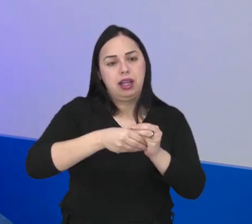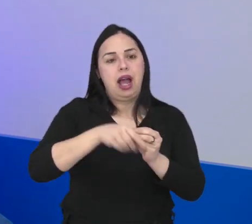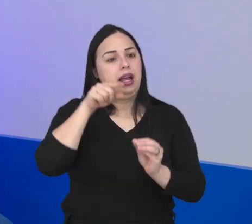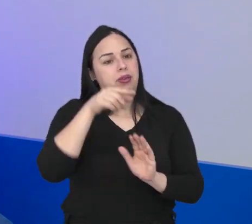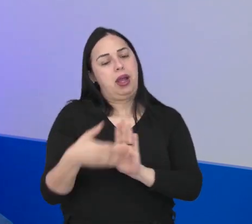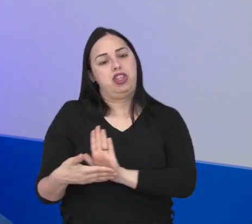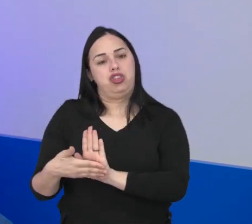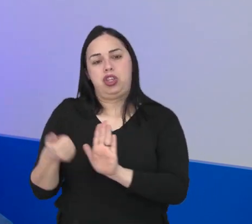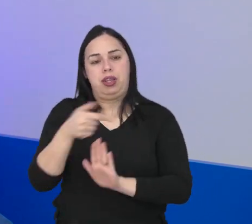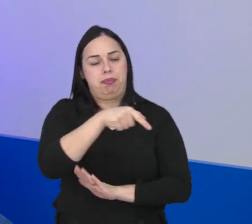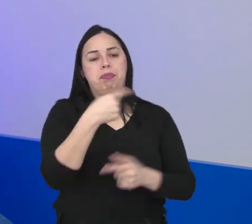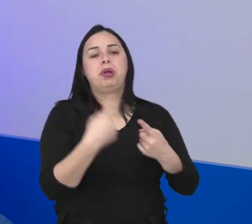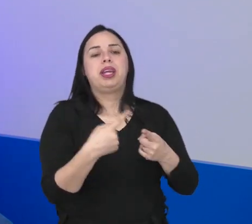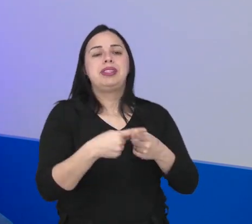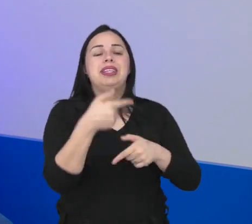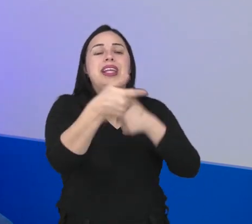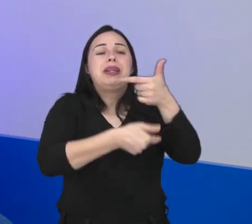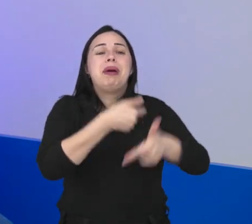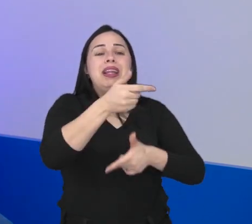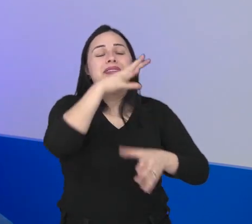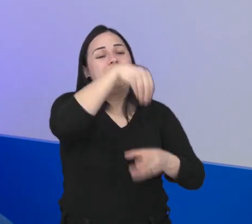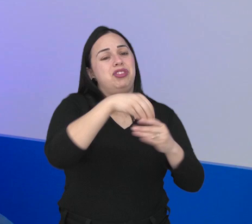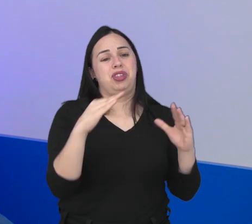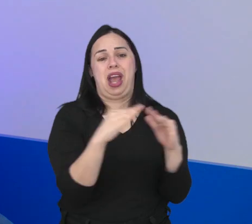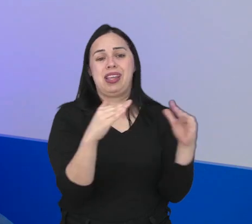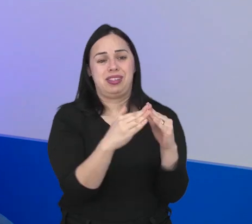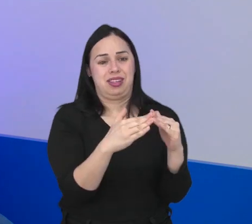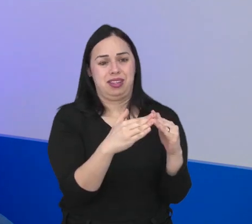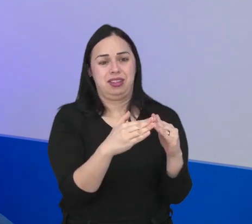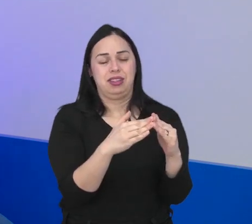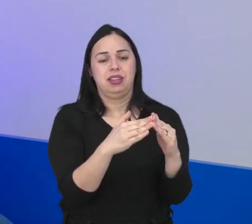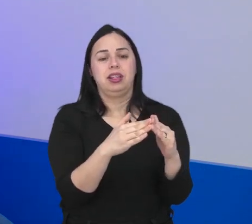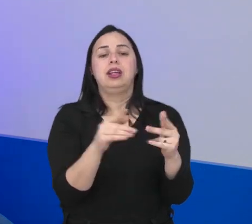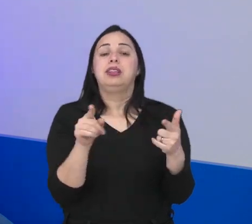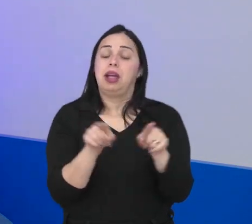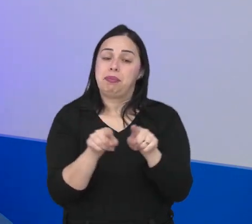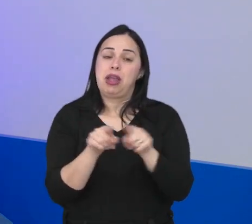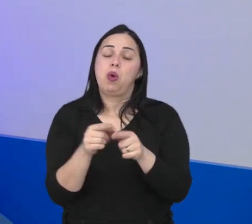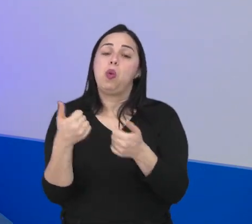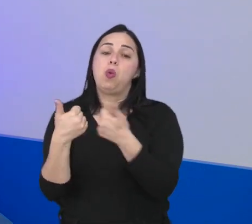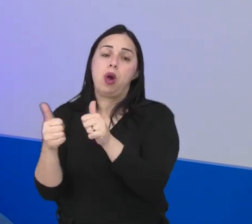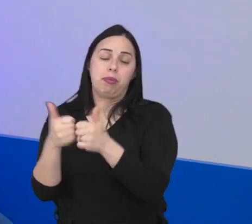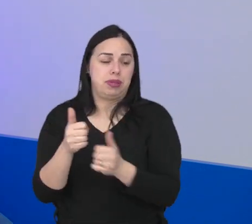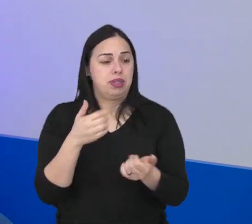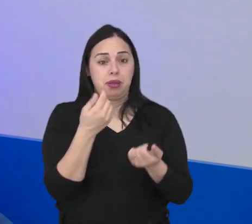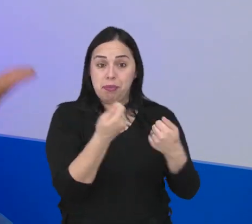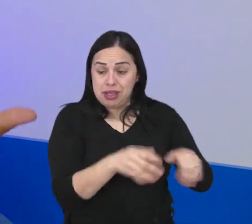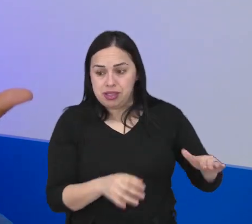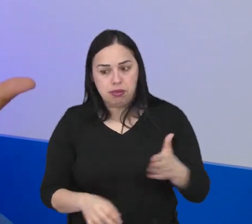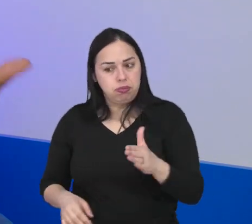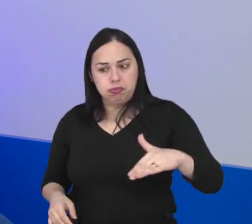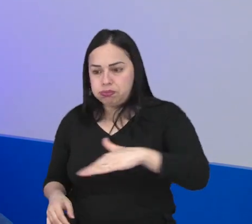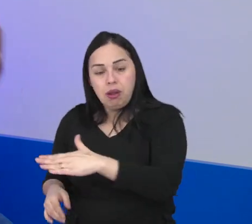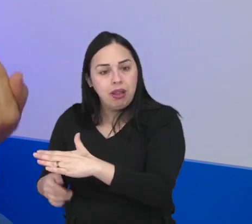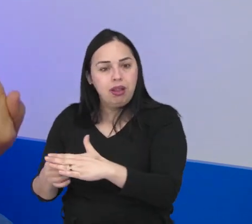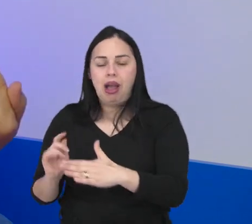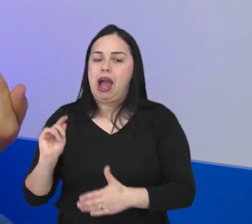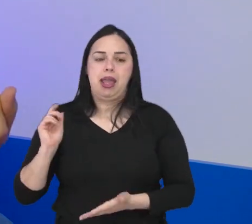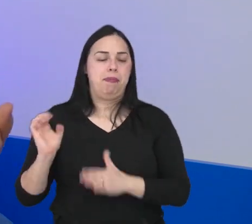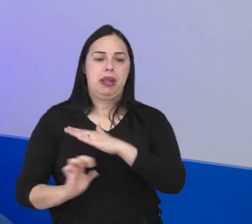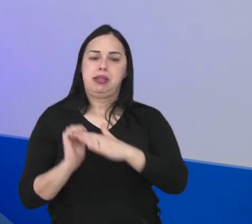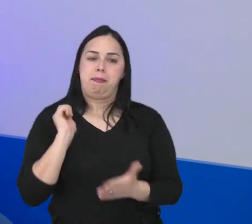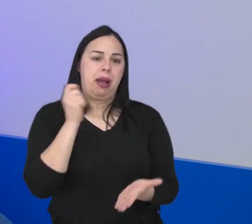receber aquele adicional porque você não está mais exposto àquele risco. Assim como o Vale Transporte, se você não vai até a empresa, se você não tem